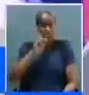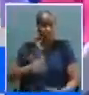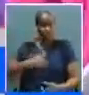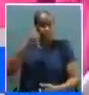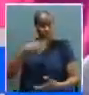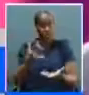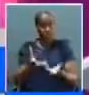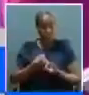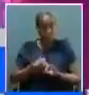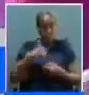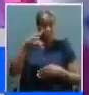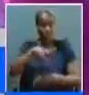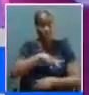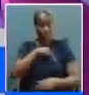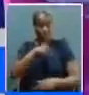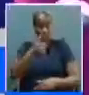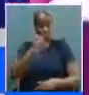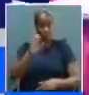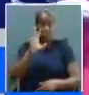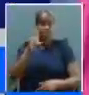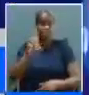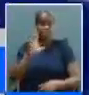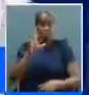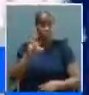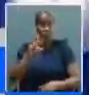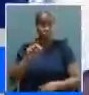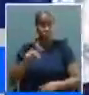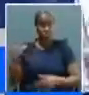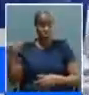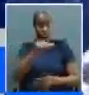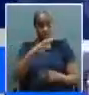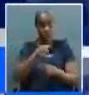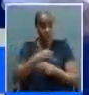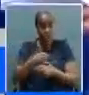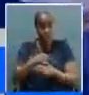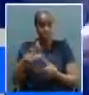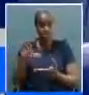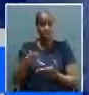recebe um prémio de 50 mil escudos, uma viagem interilhas e a gravação de um single.